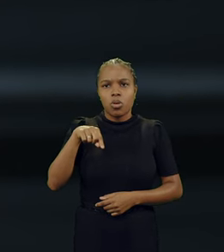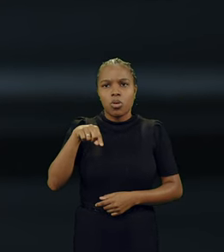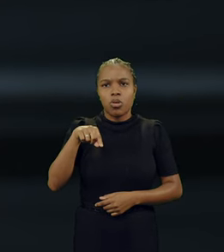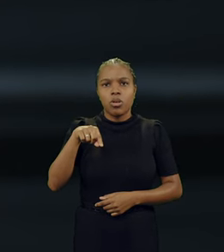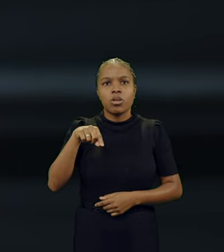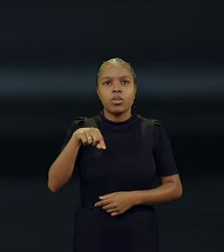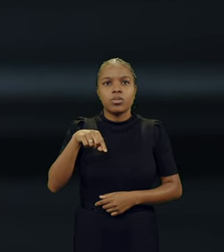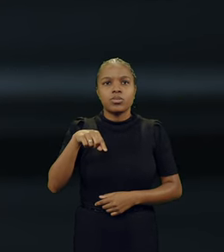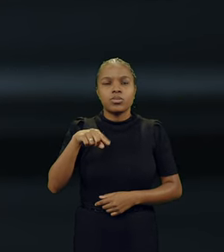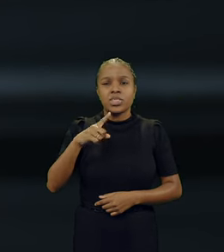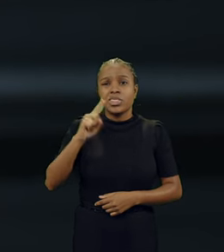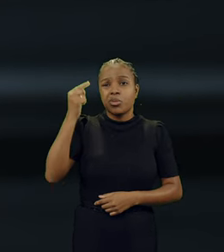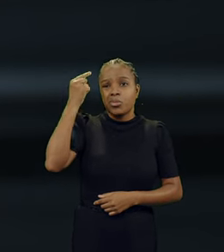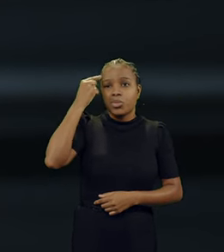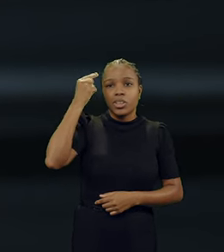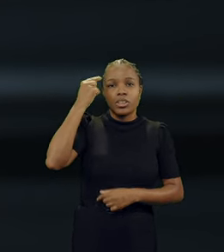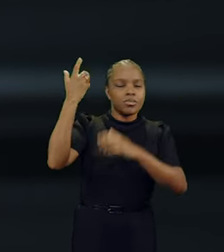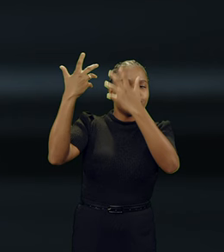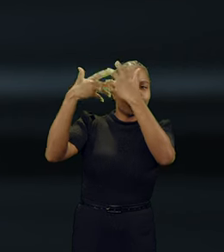Não pensei nisso.